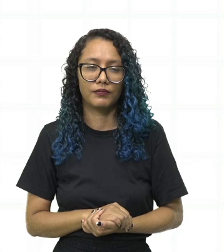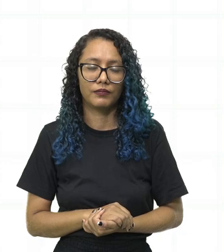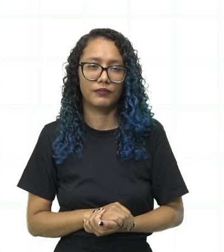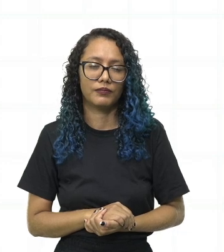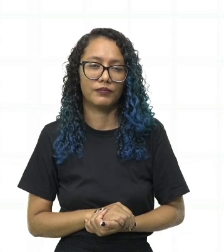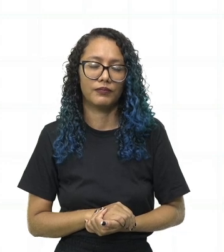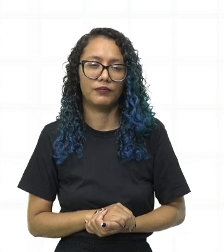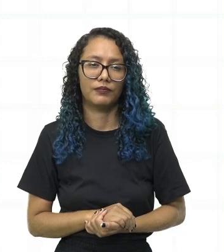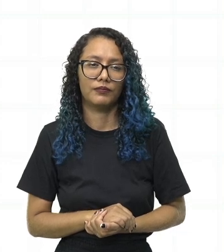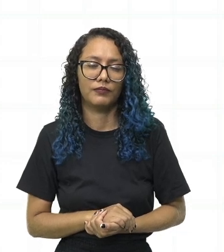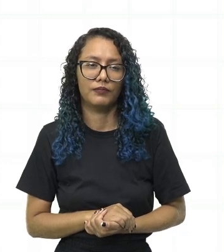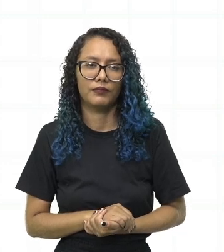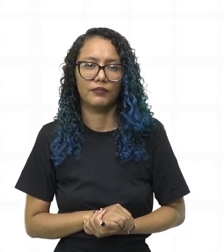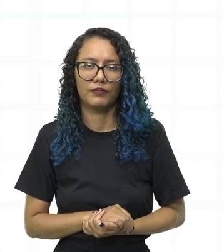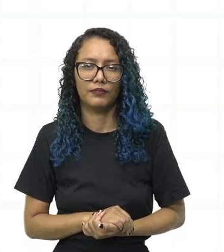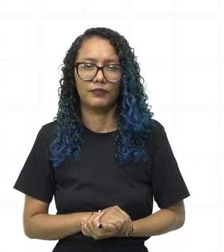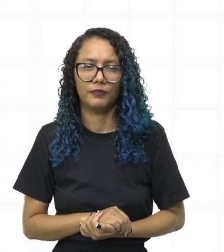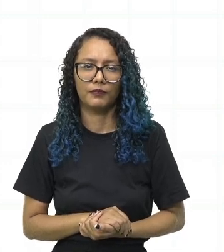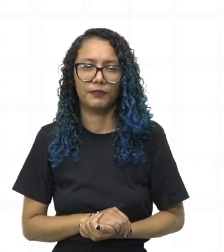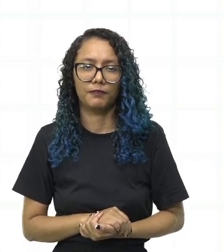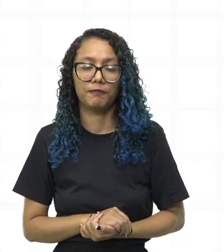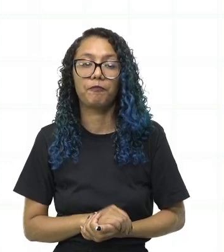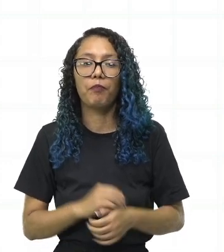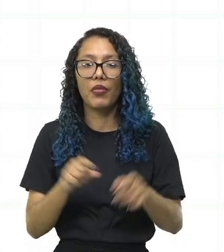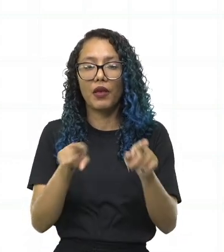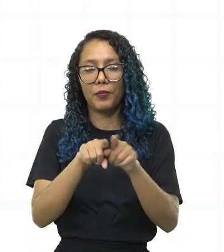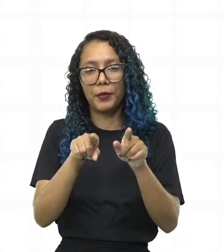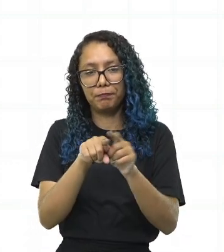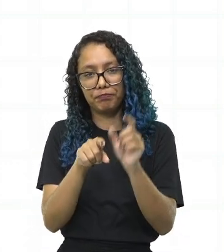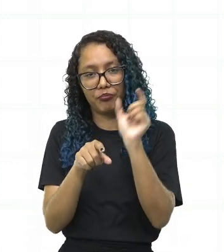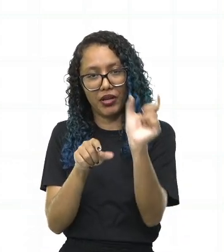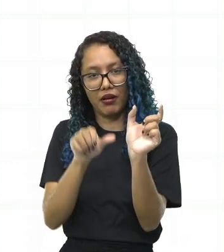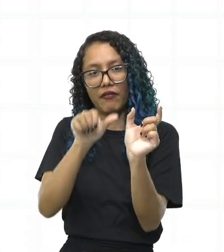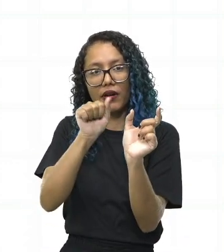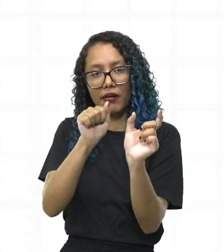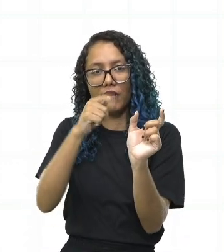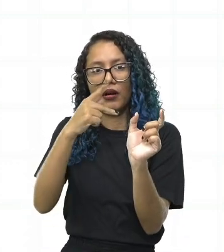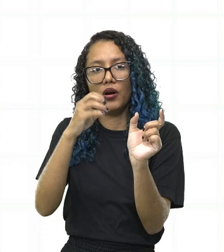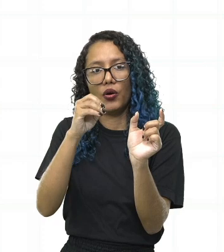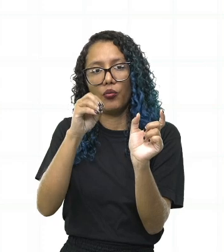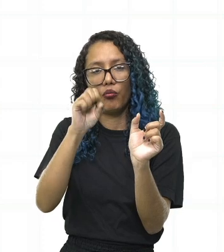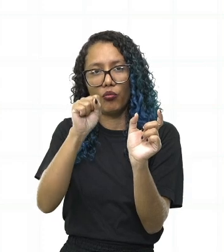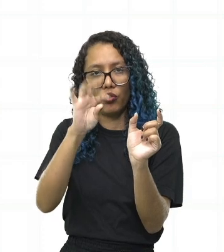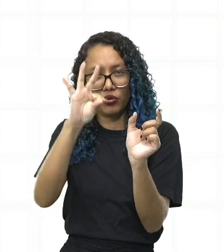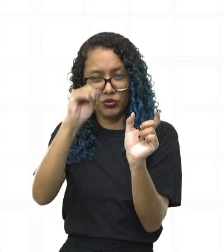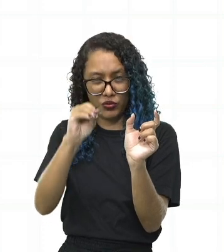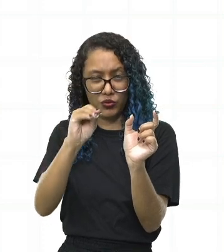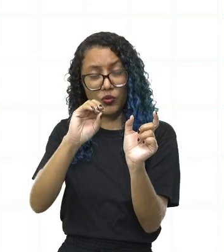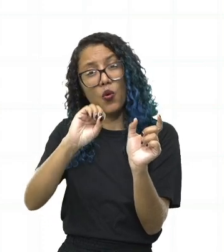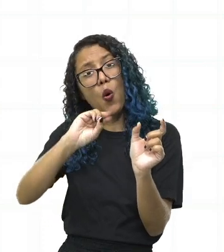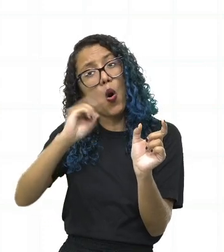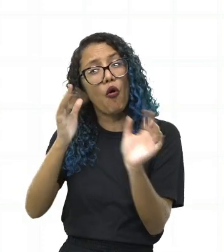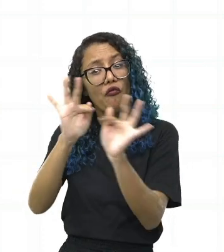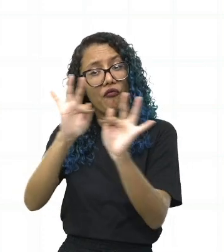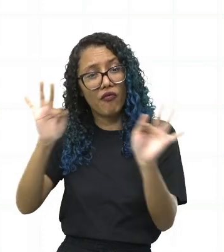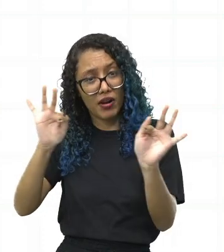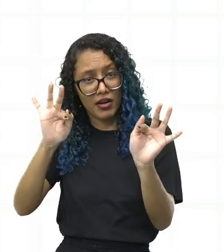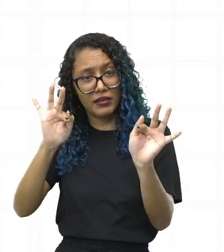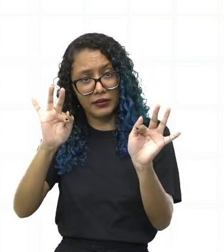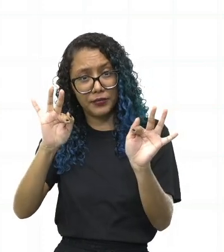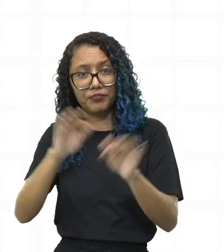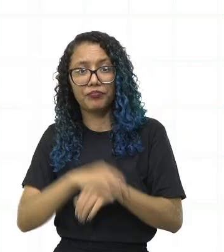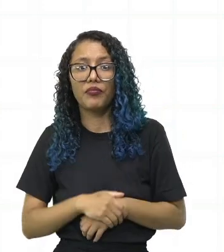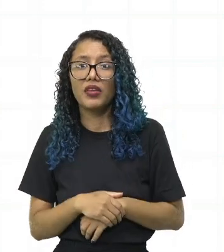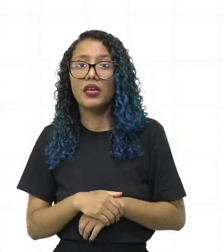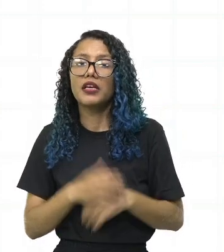Para separar o aposto, palavra ou expressão que explica um